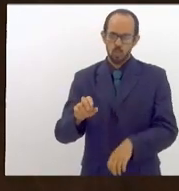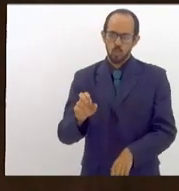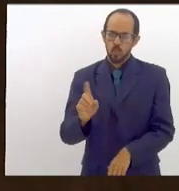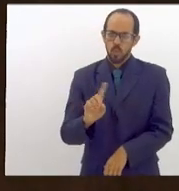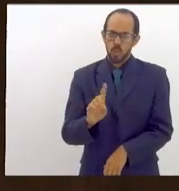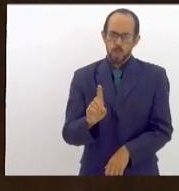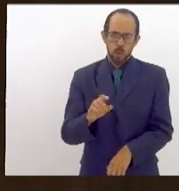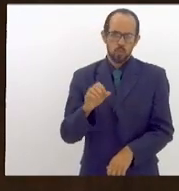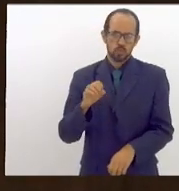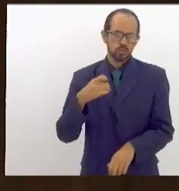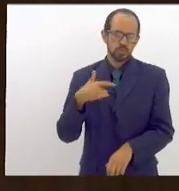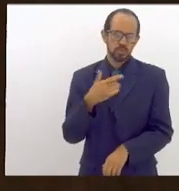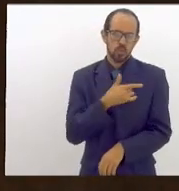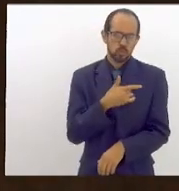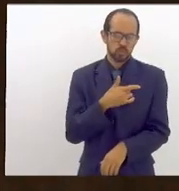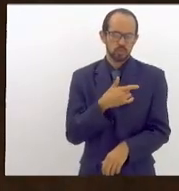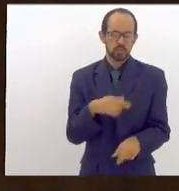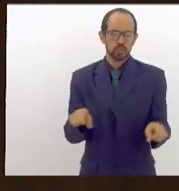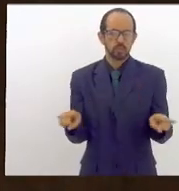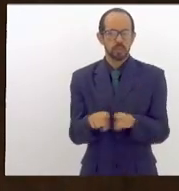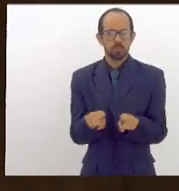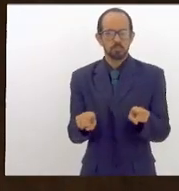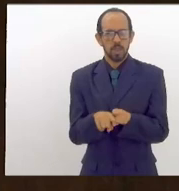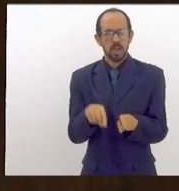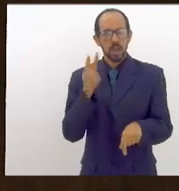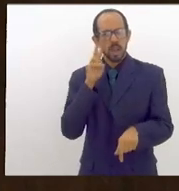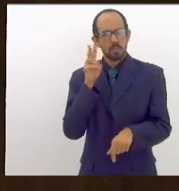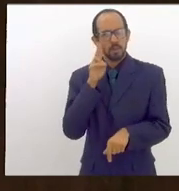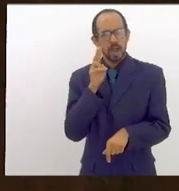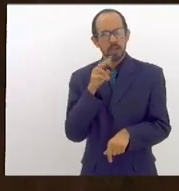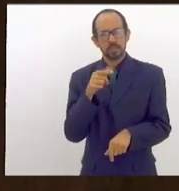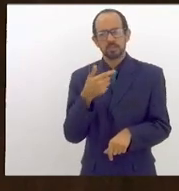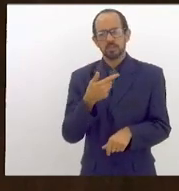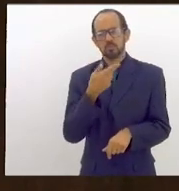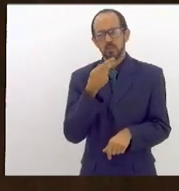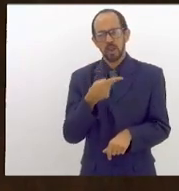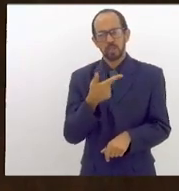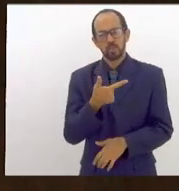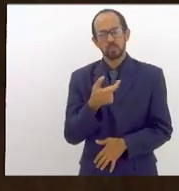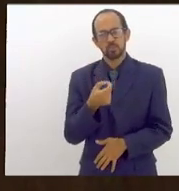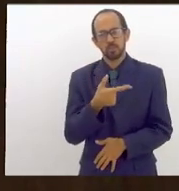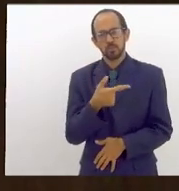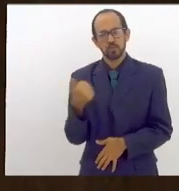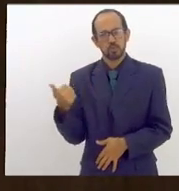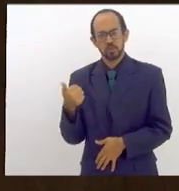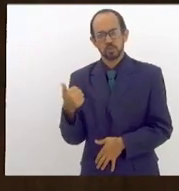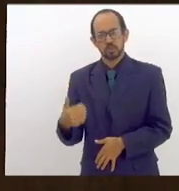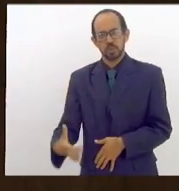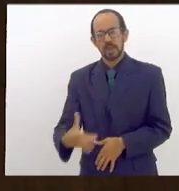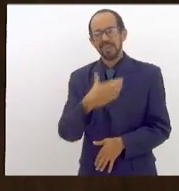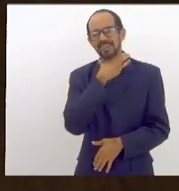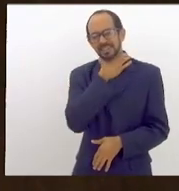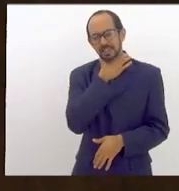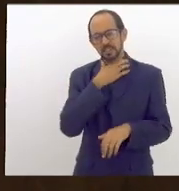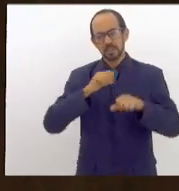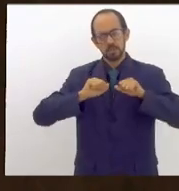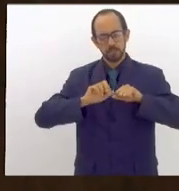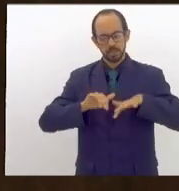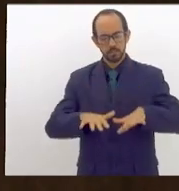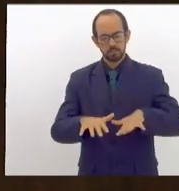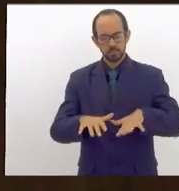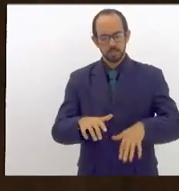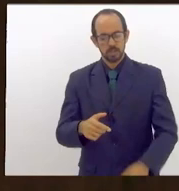e lembrando aqui que estamos falando de 2021 Onde nós estávamos na crise da pandemia da